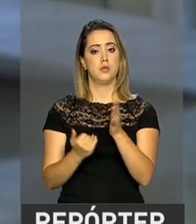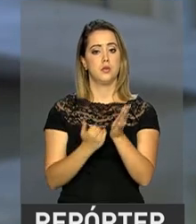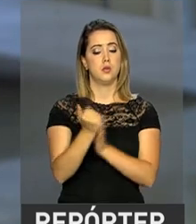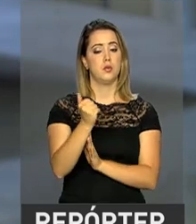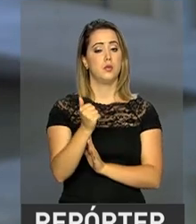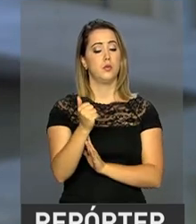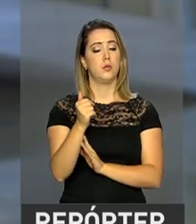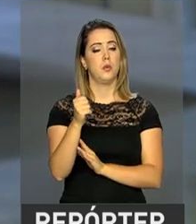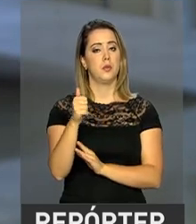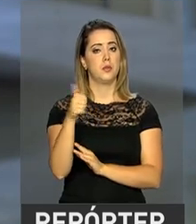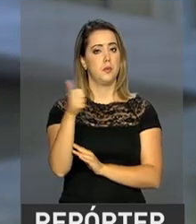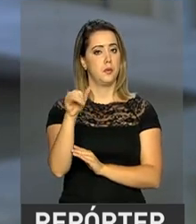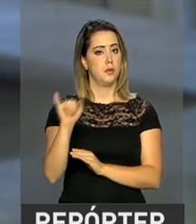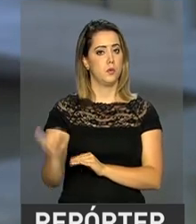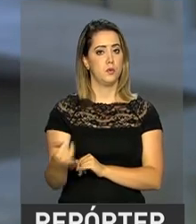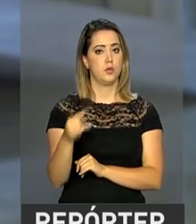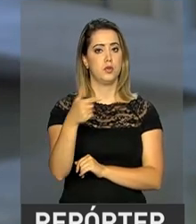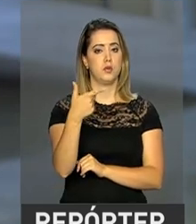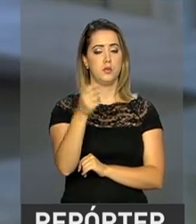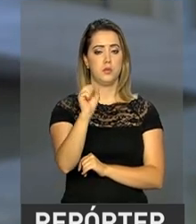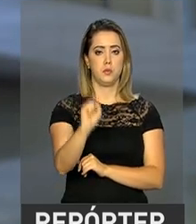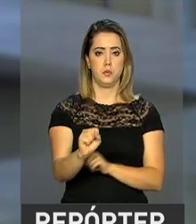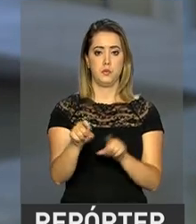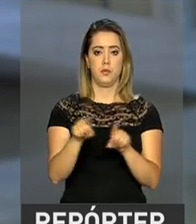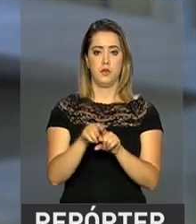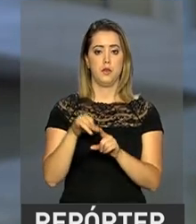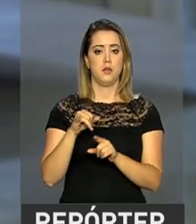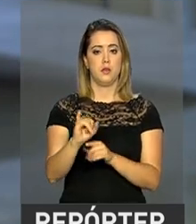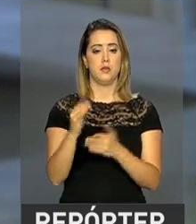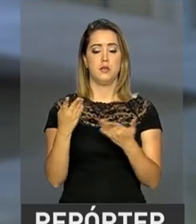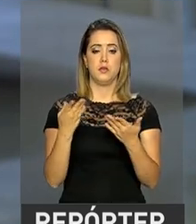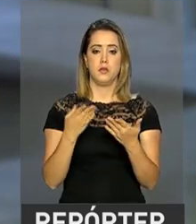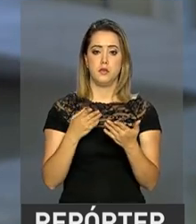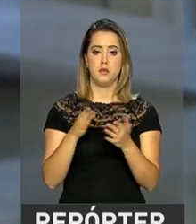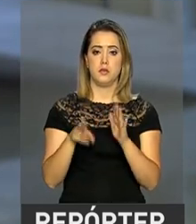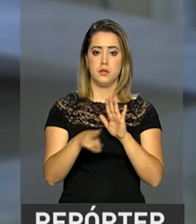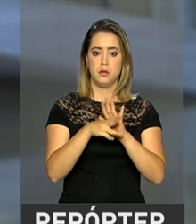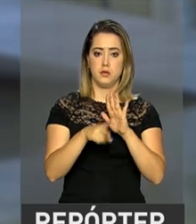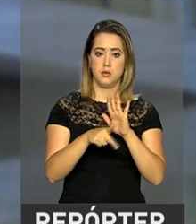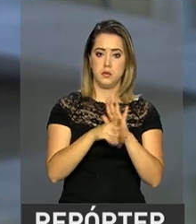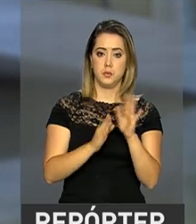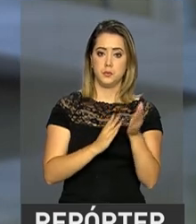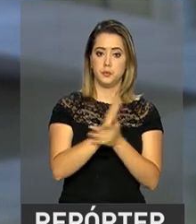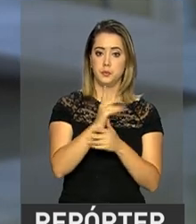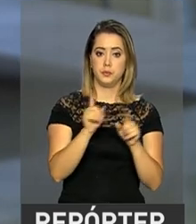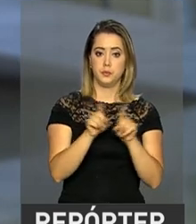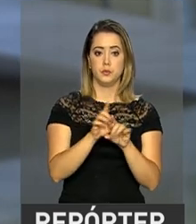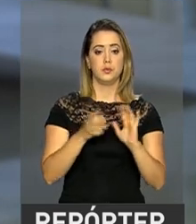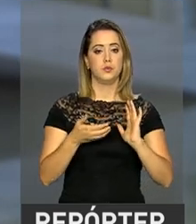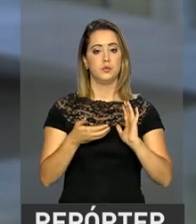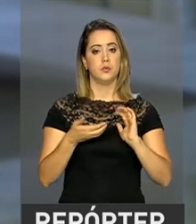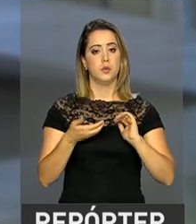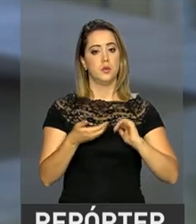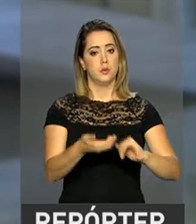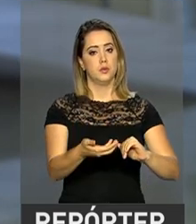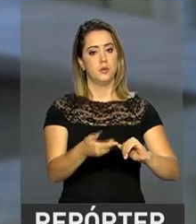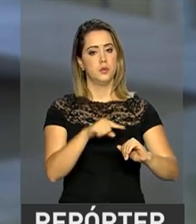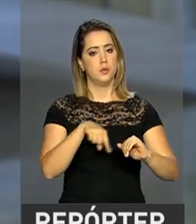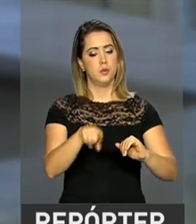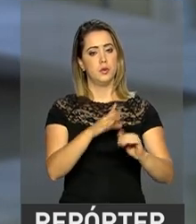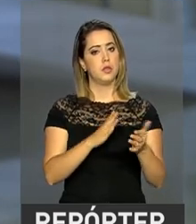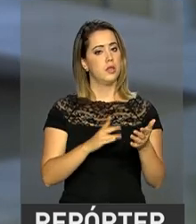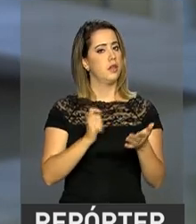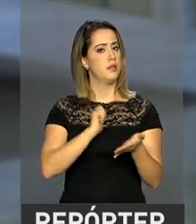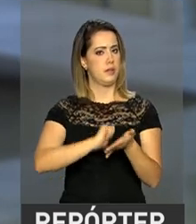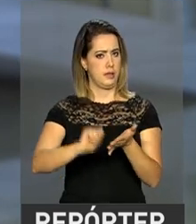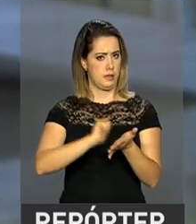1º de janeiro de 2018. Se a medida provisória for aprovada no Congresso Nacional e sancionada